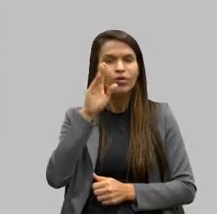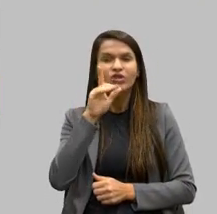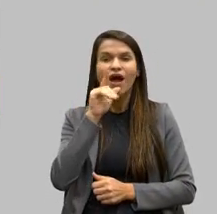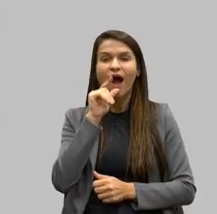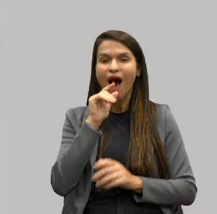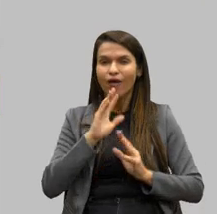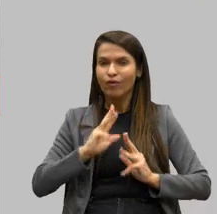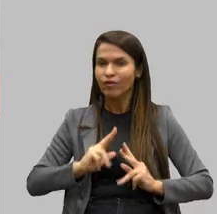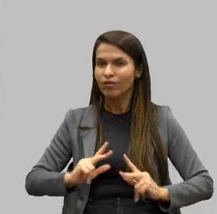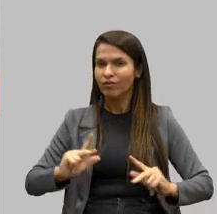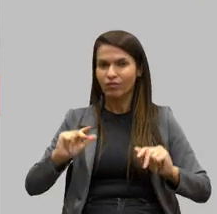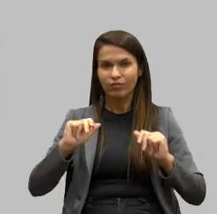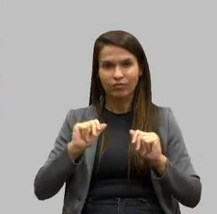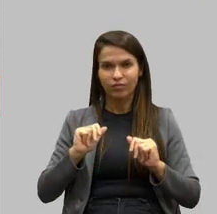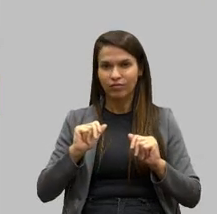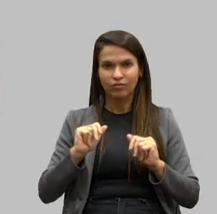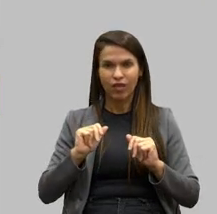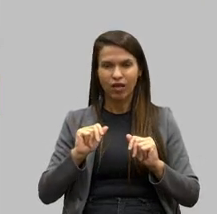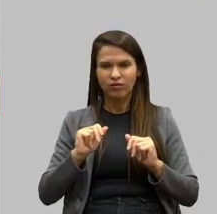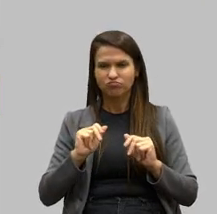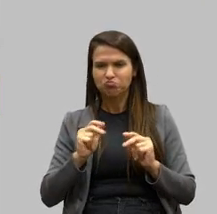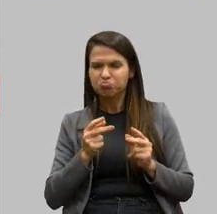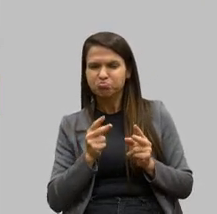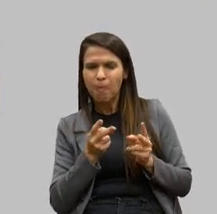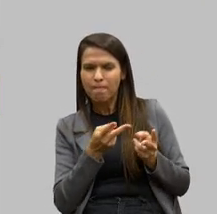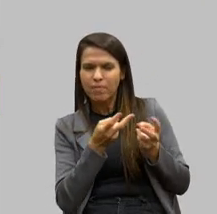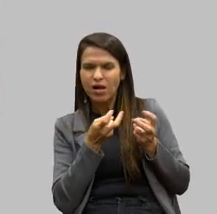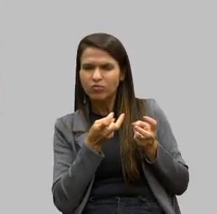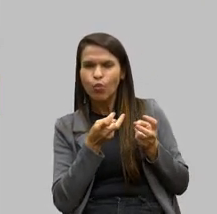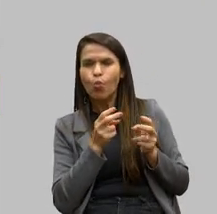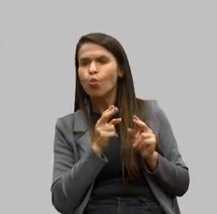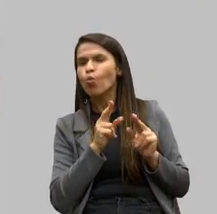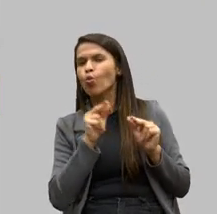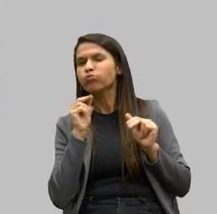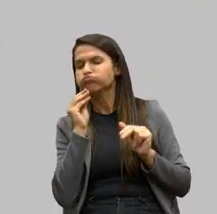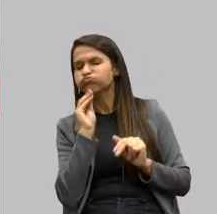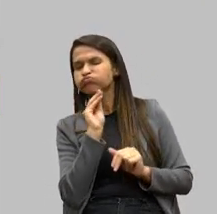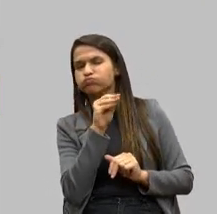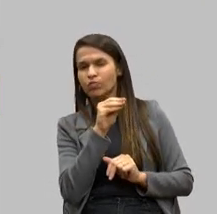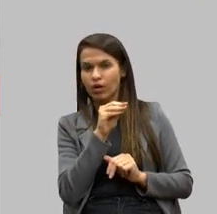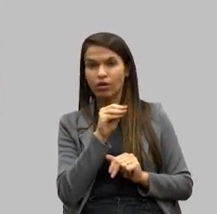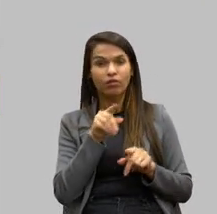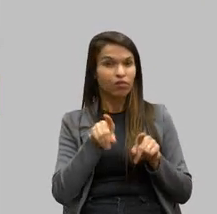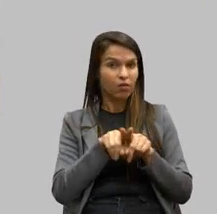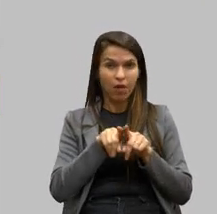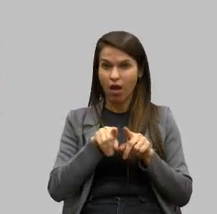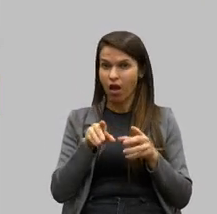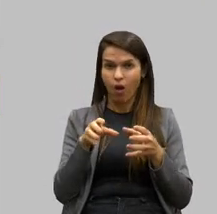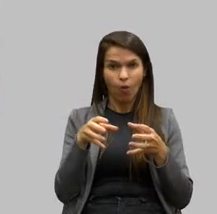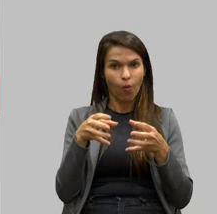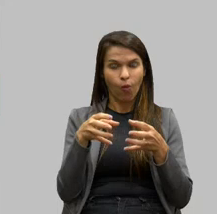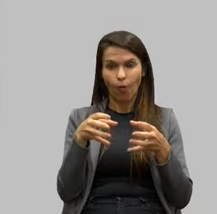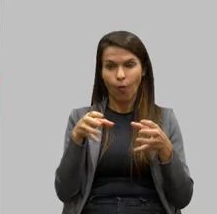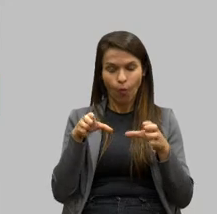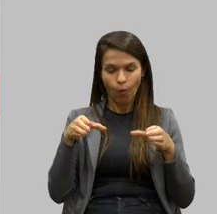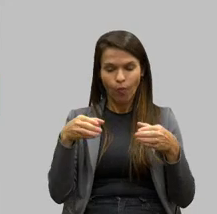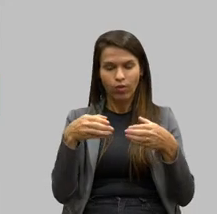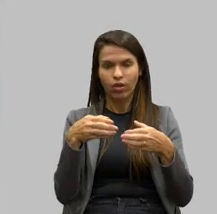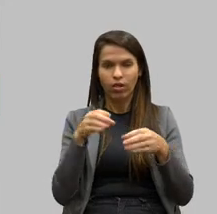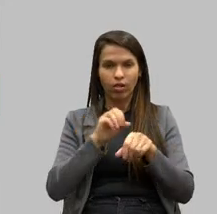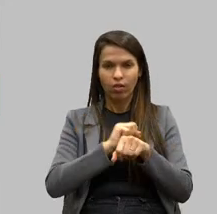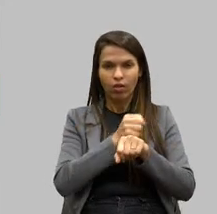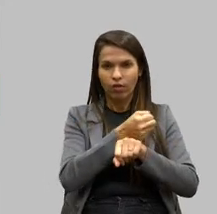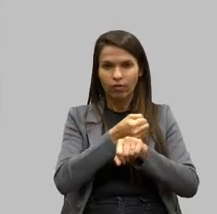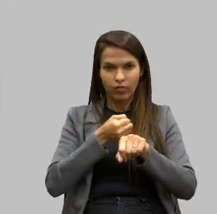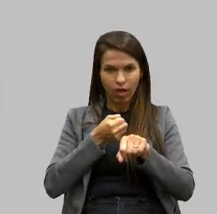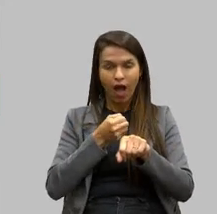Ninguém nunca olhou para elas. Já passaram diversos secretários, não olharam, nem para as comunidades colombolas. Água potável. Nós